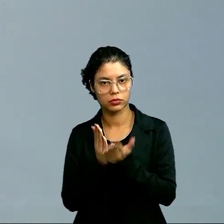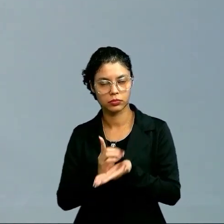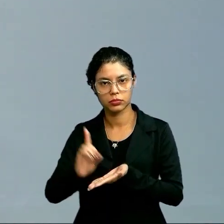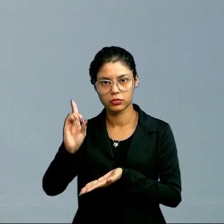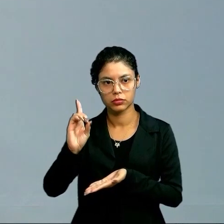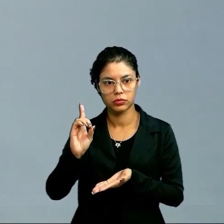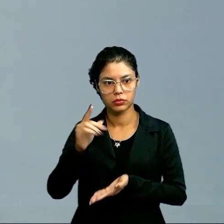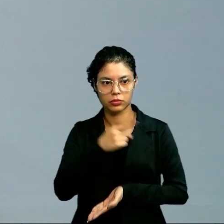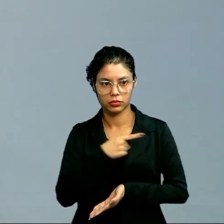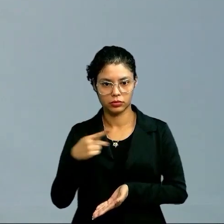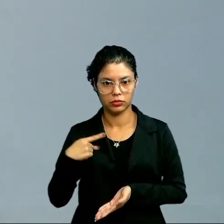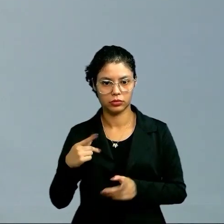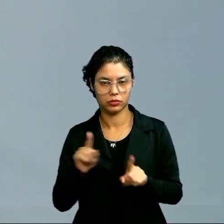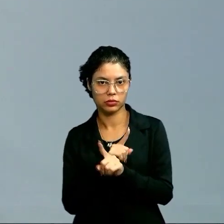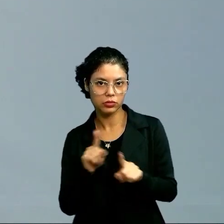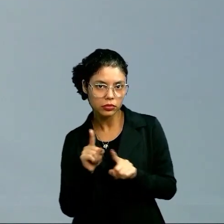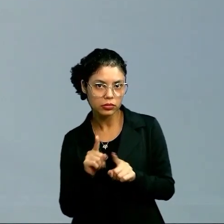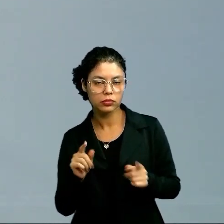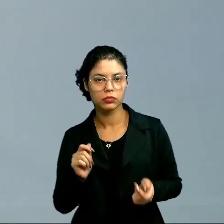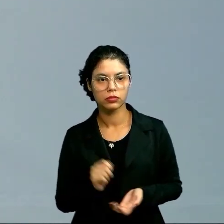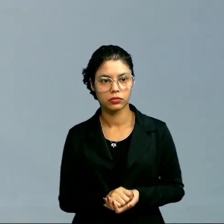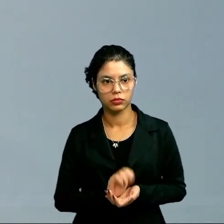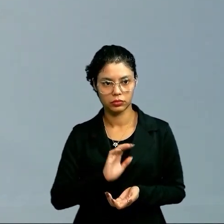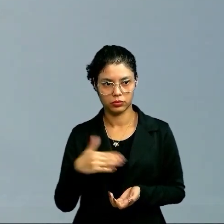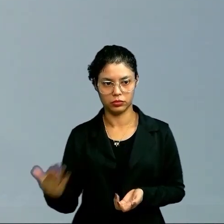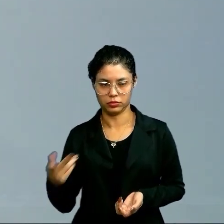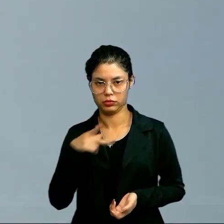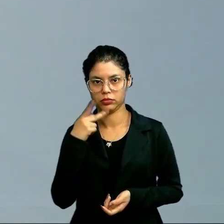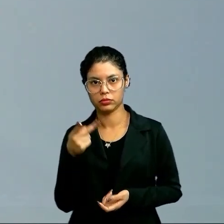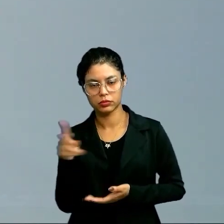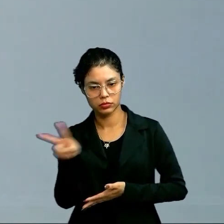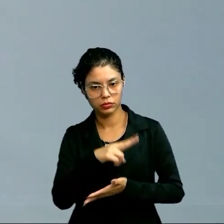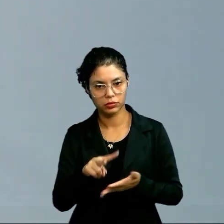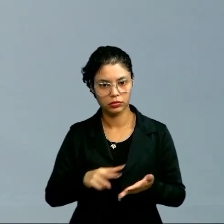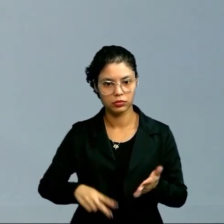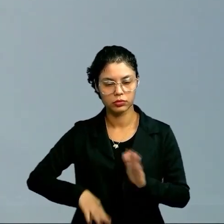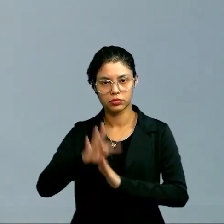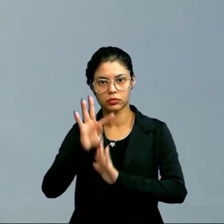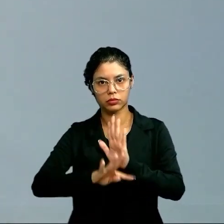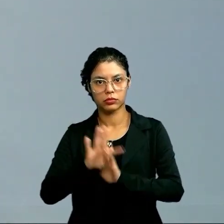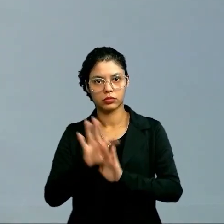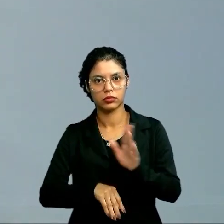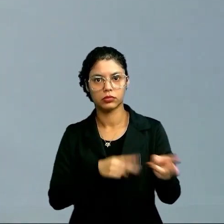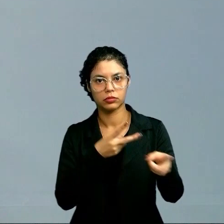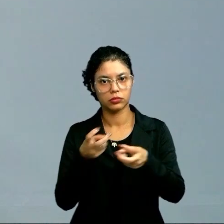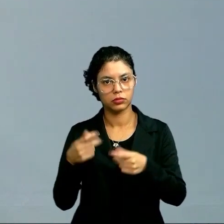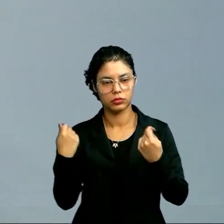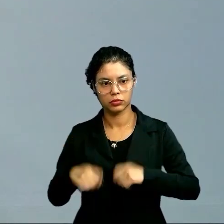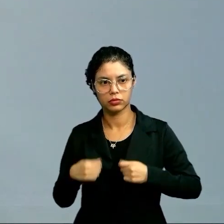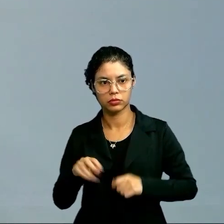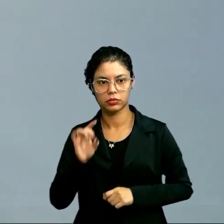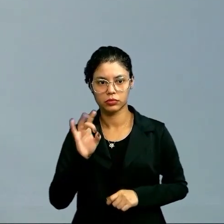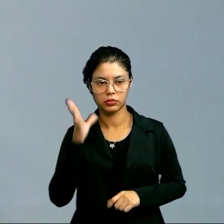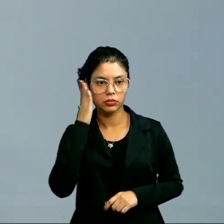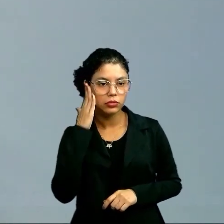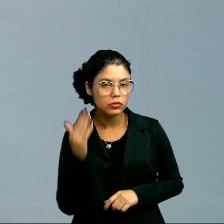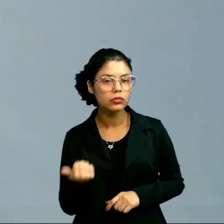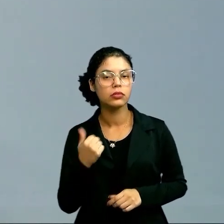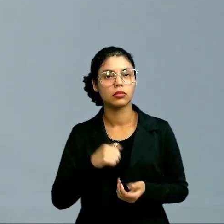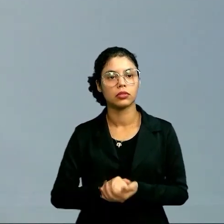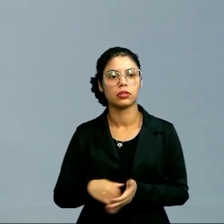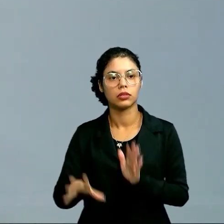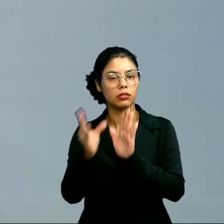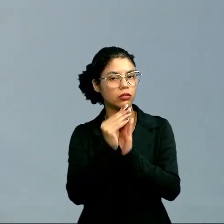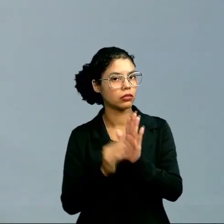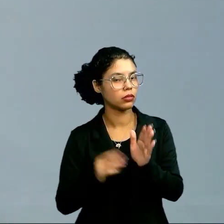não pastoras. Ora, quando a gente faz uma leitura do texto bíblico, a gente precisa não apenas saber situá-lo na